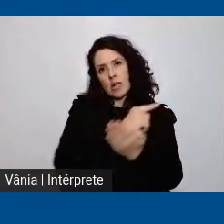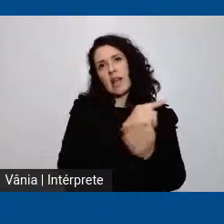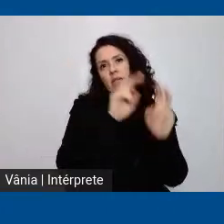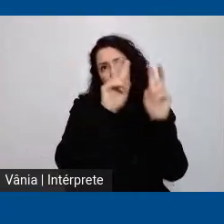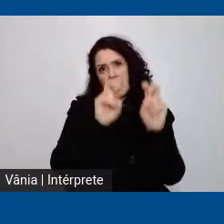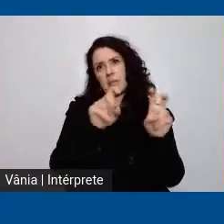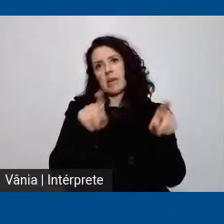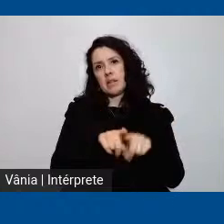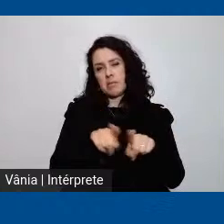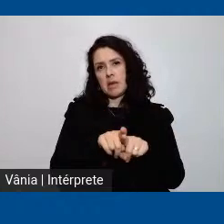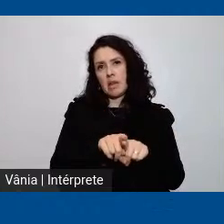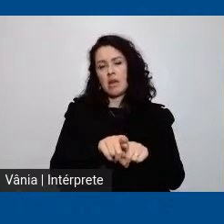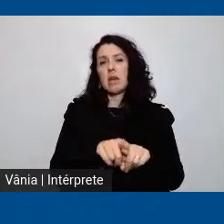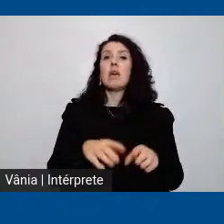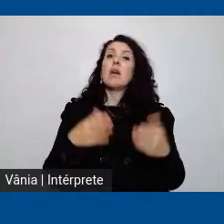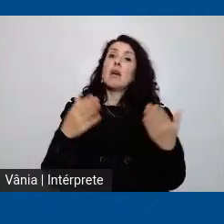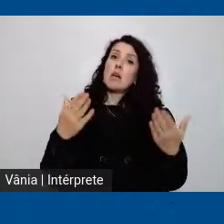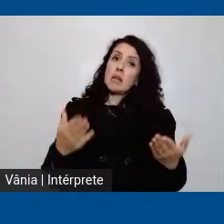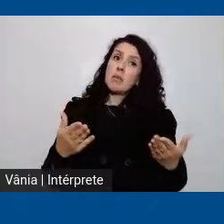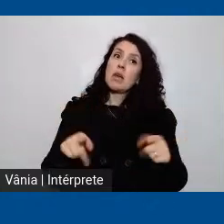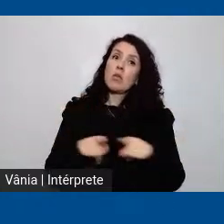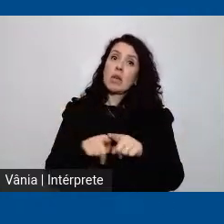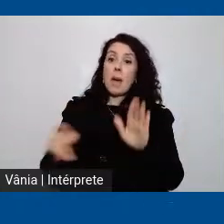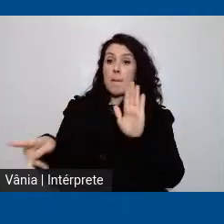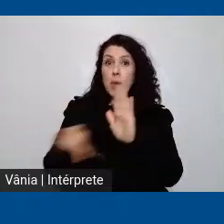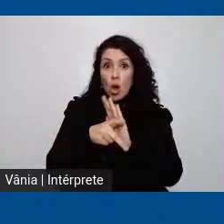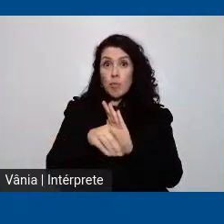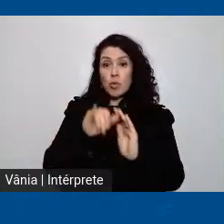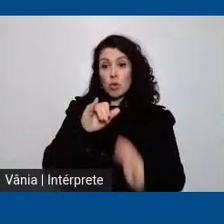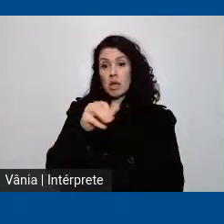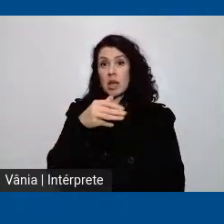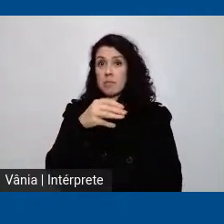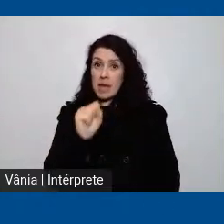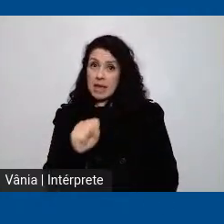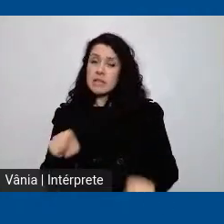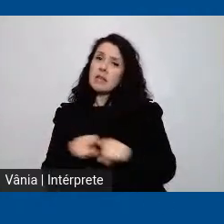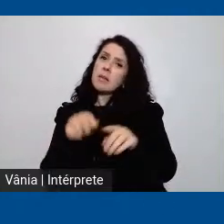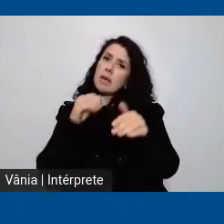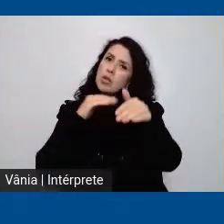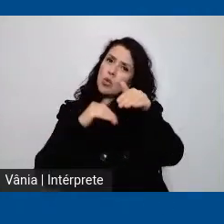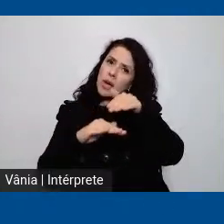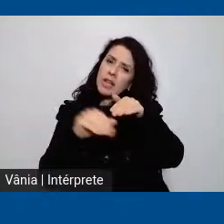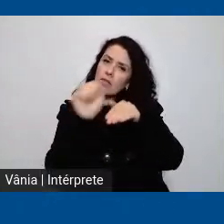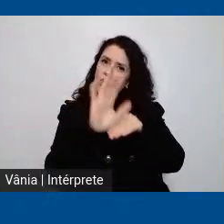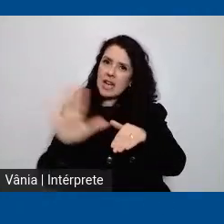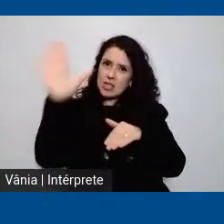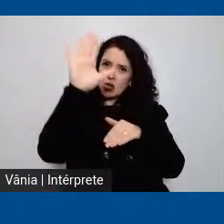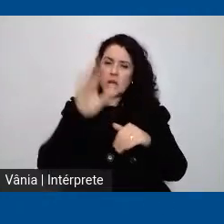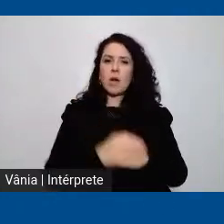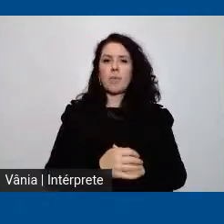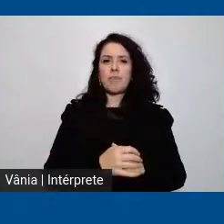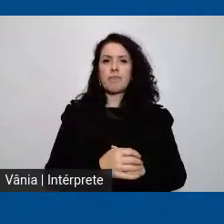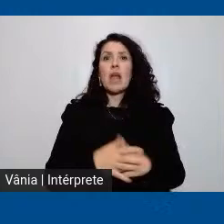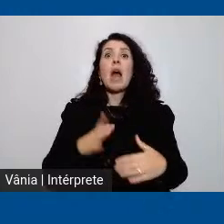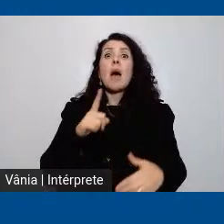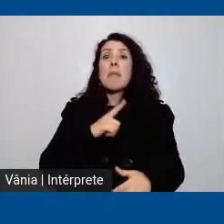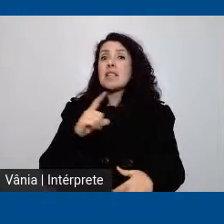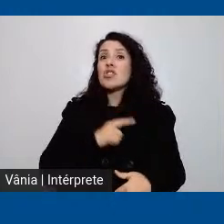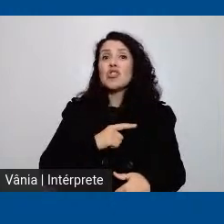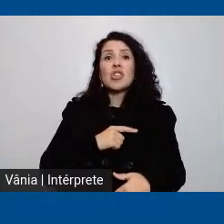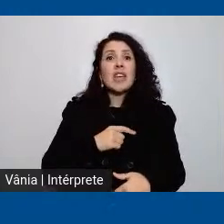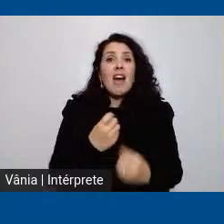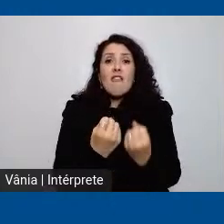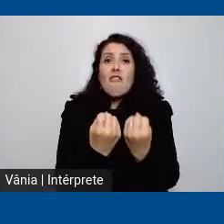tanto pertencentes ao Instituto Moreira Salles quanto ao Arquivo Nacional. Só que a gente selecionou uma quantidade enorme